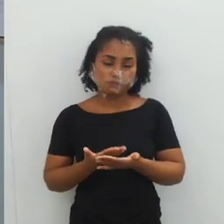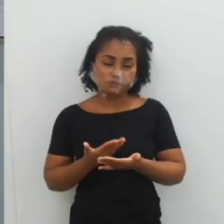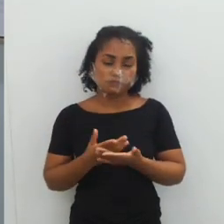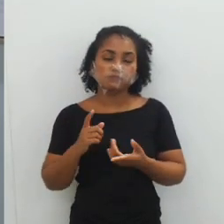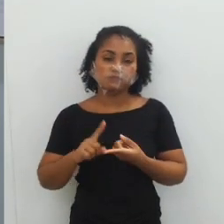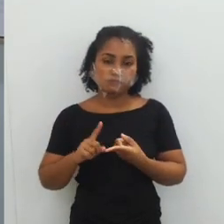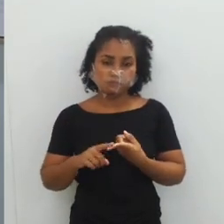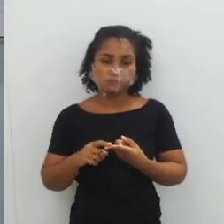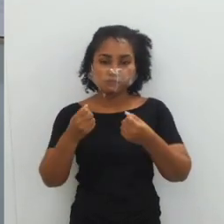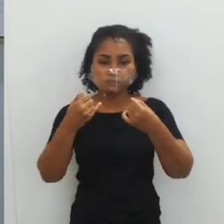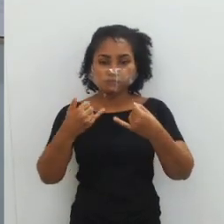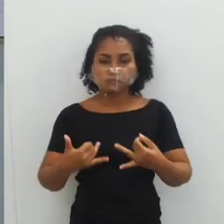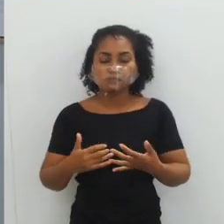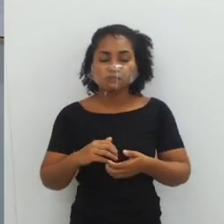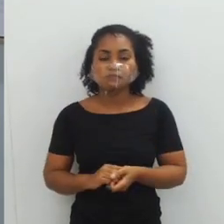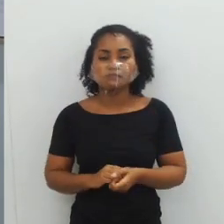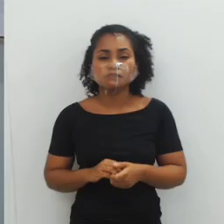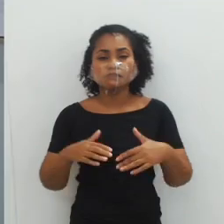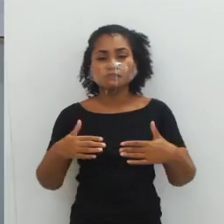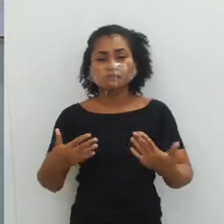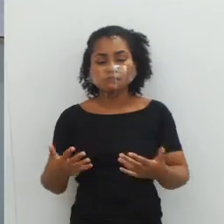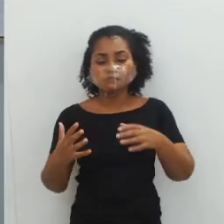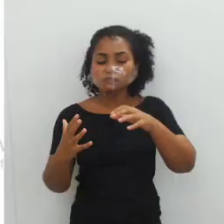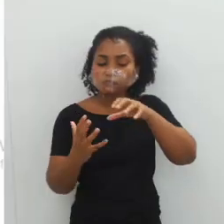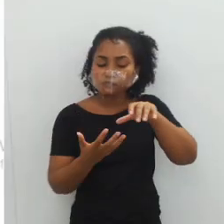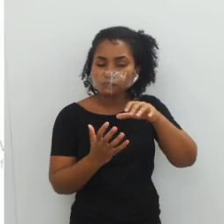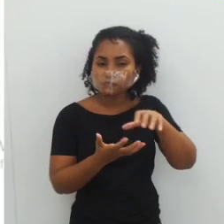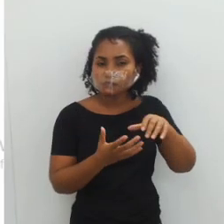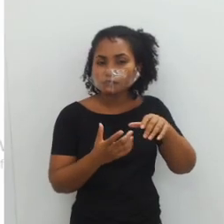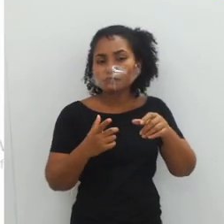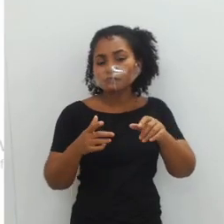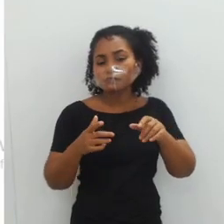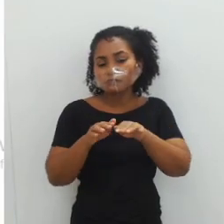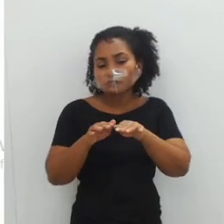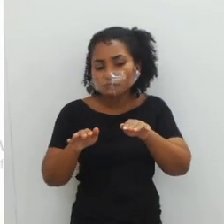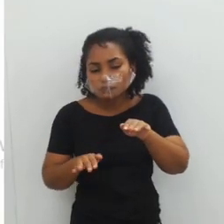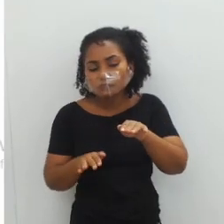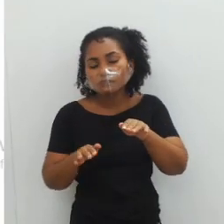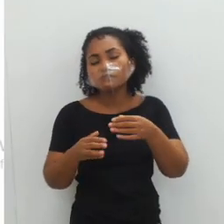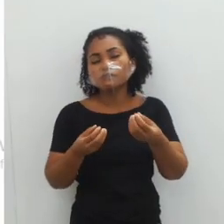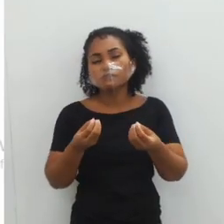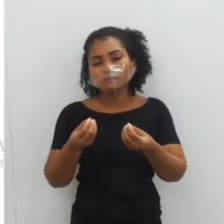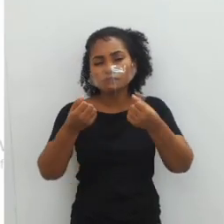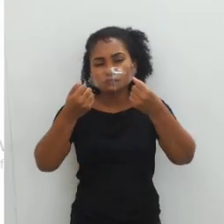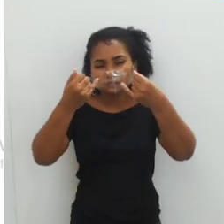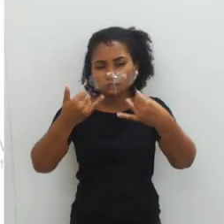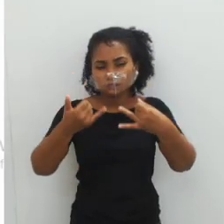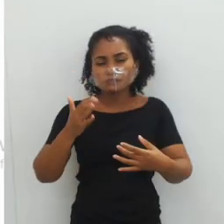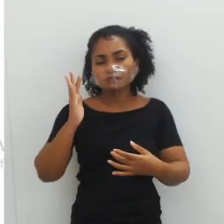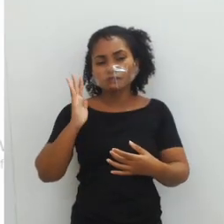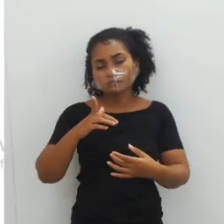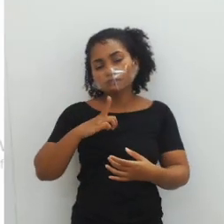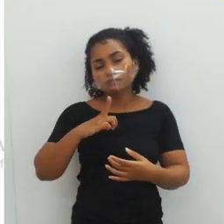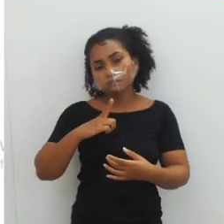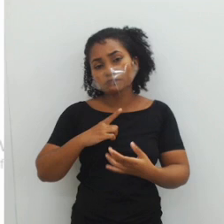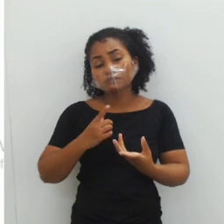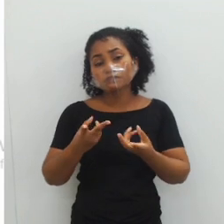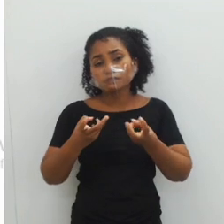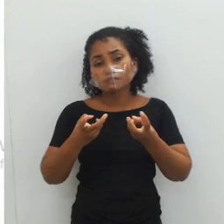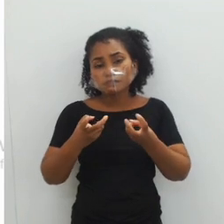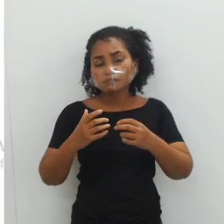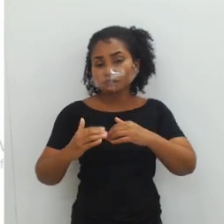também. Então, globalização, e desigualdades, como eu estava comentando já, que apesar